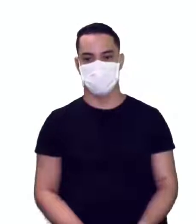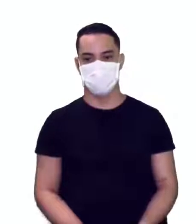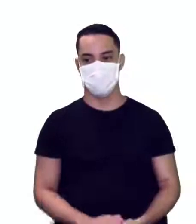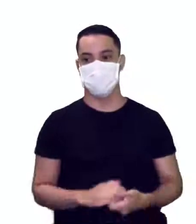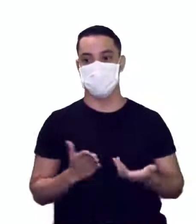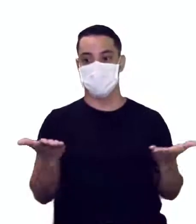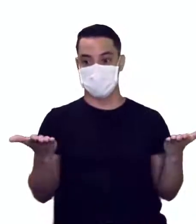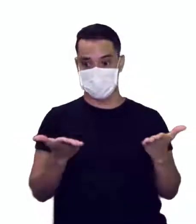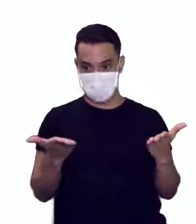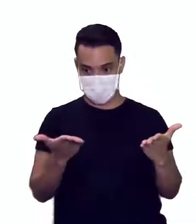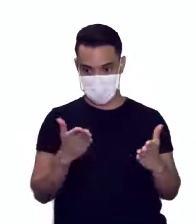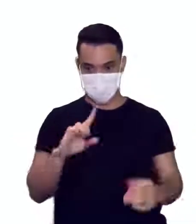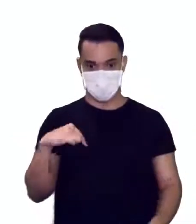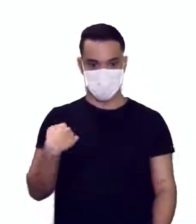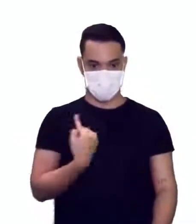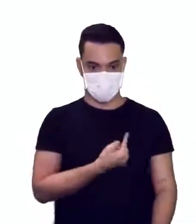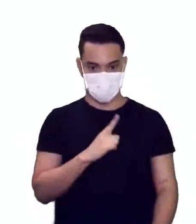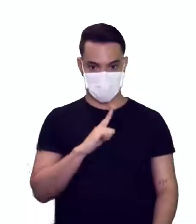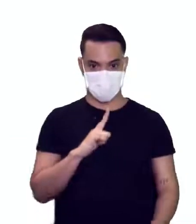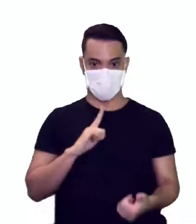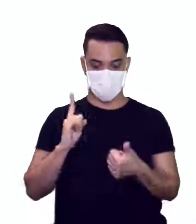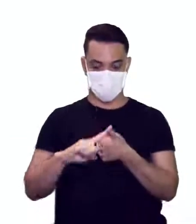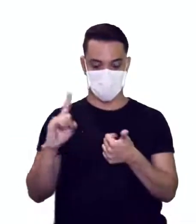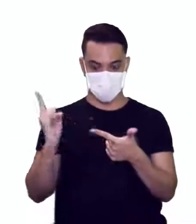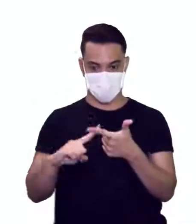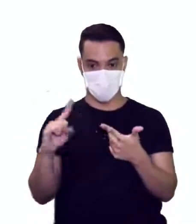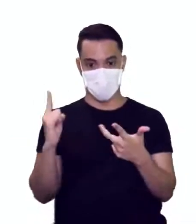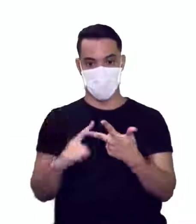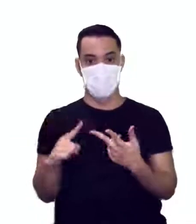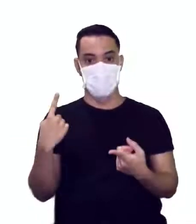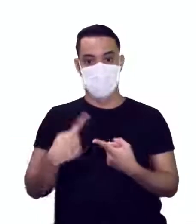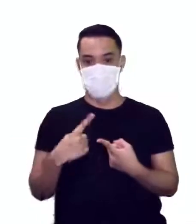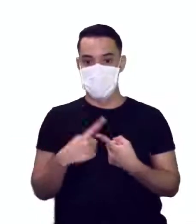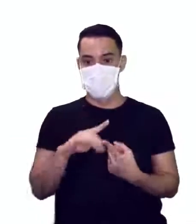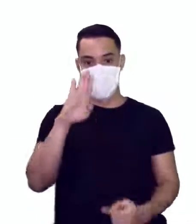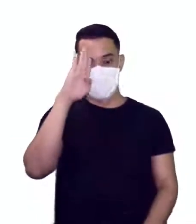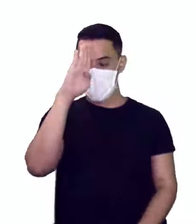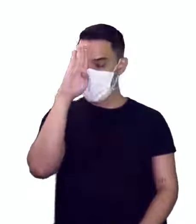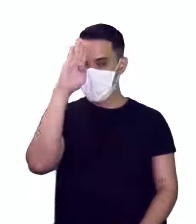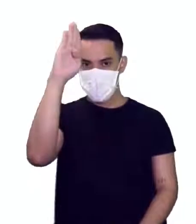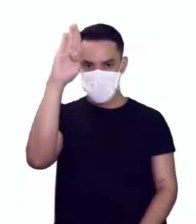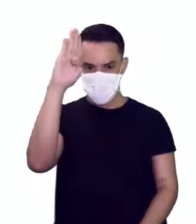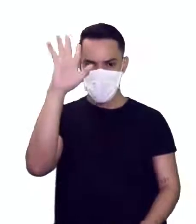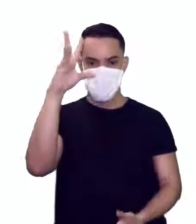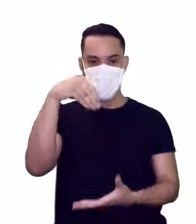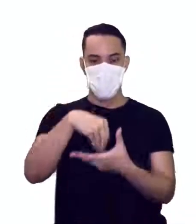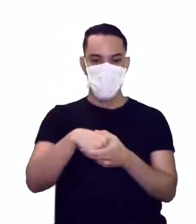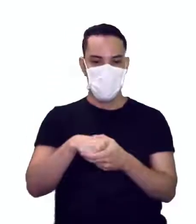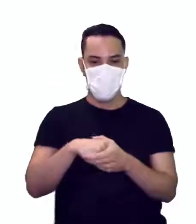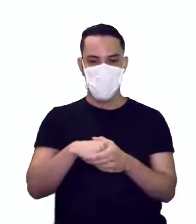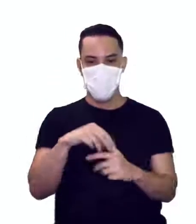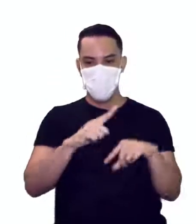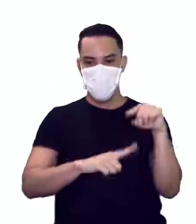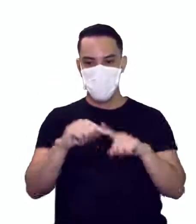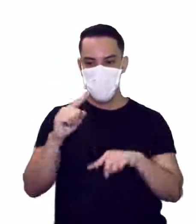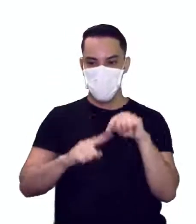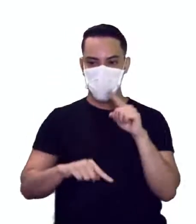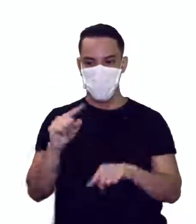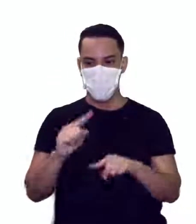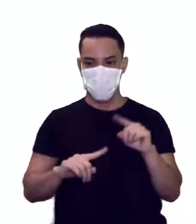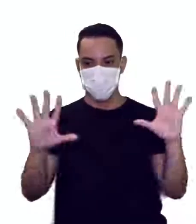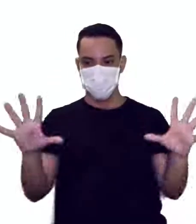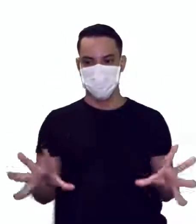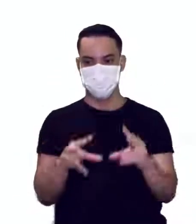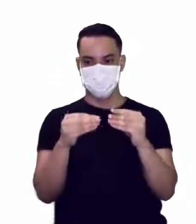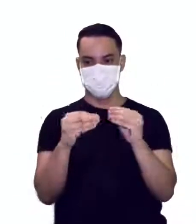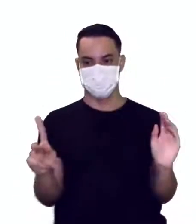nesse caso, nós ficamos com essas três partículas, porque elas são as principais partículas elementares aqui que